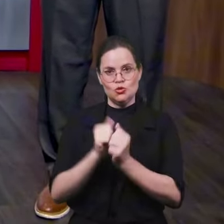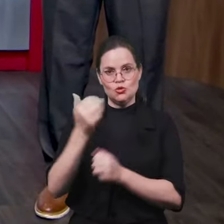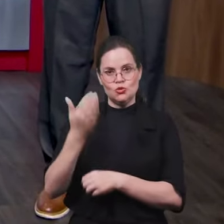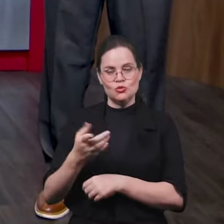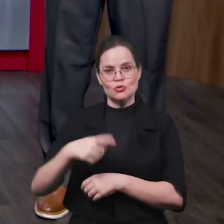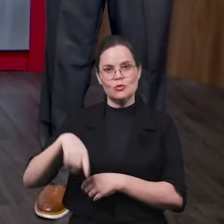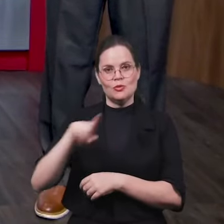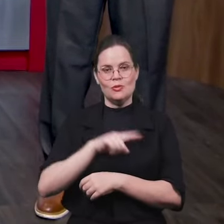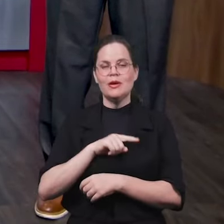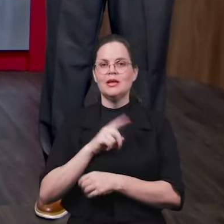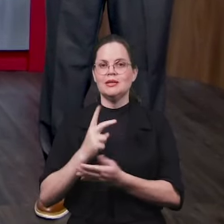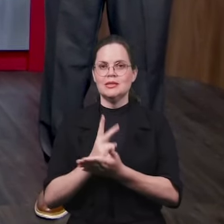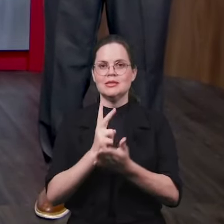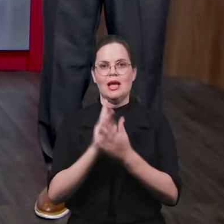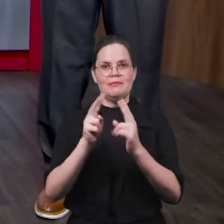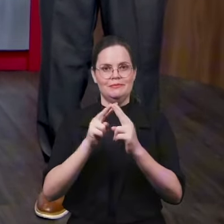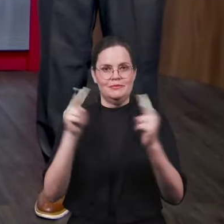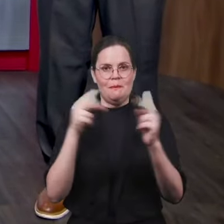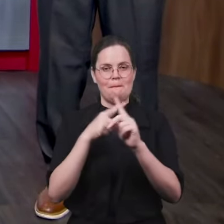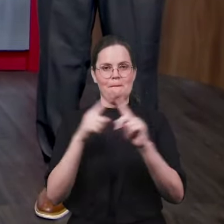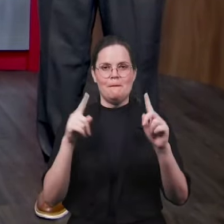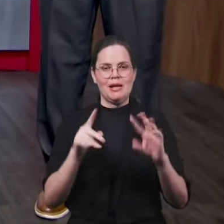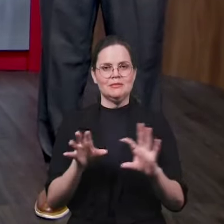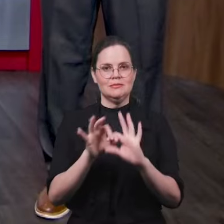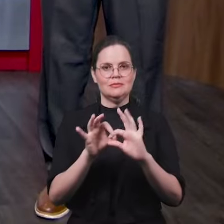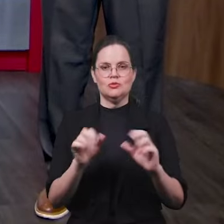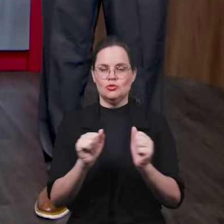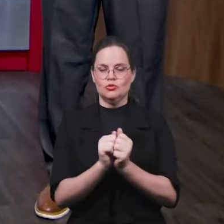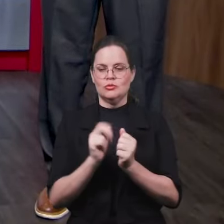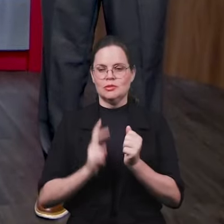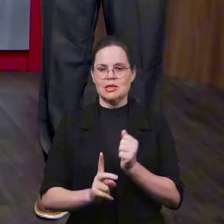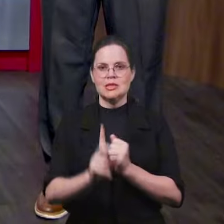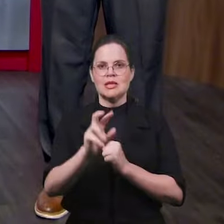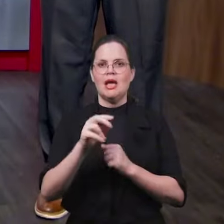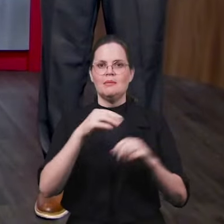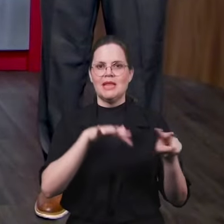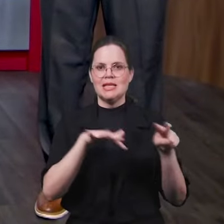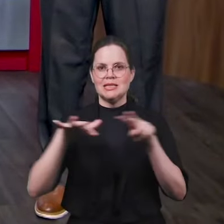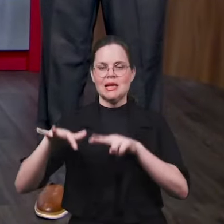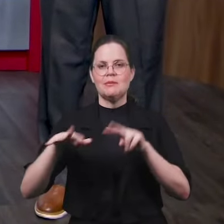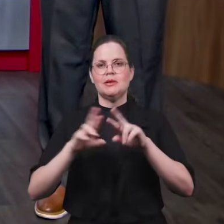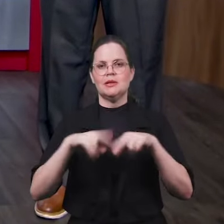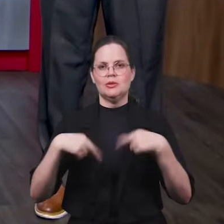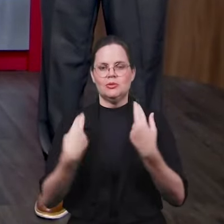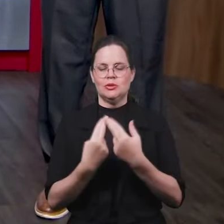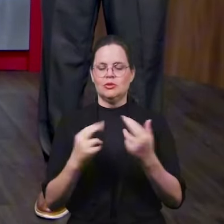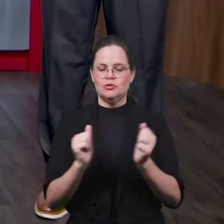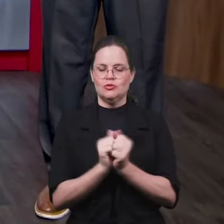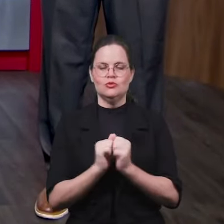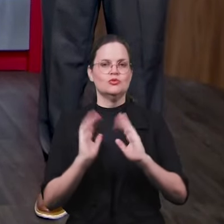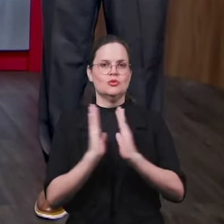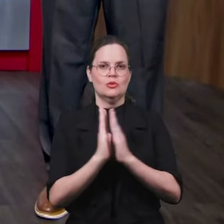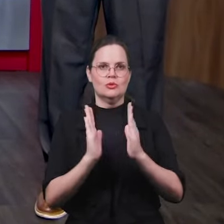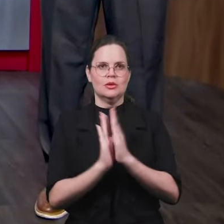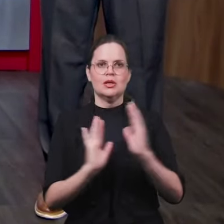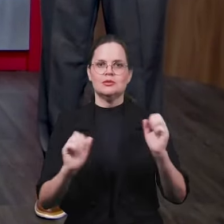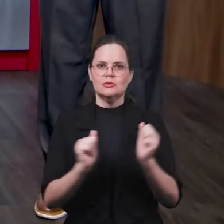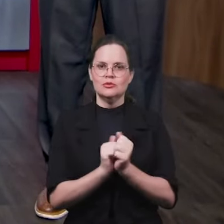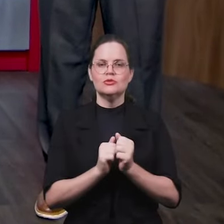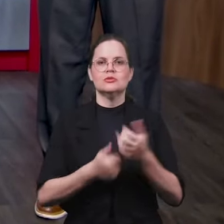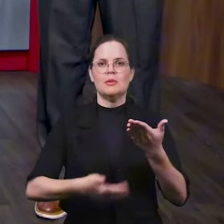deles de forma digital, online, temos nos reunido semanalmente, temos orado junto,